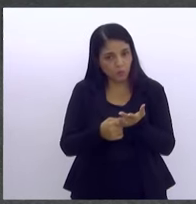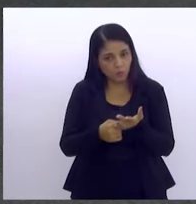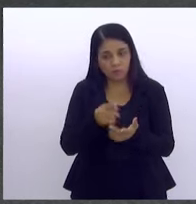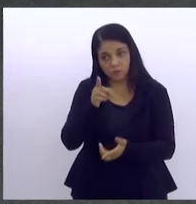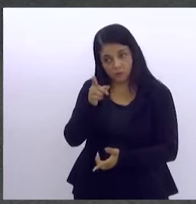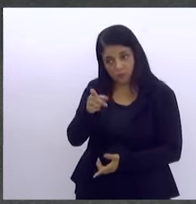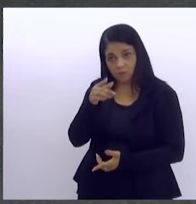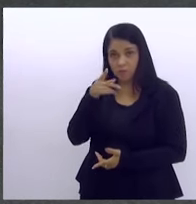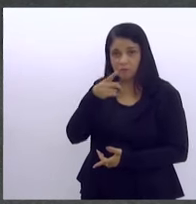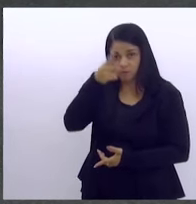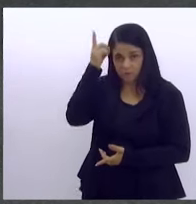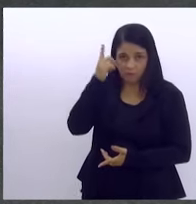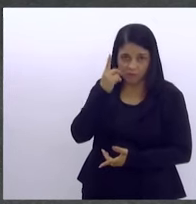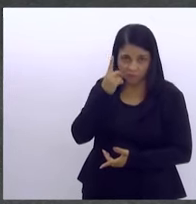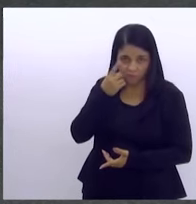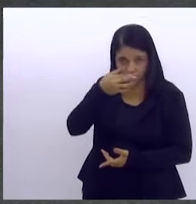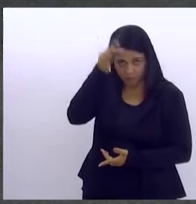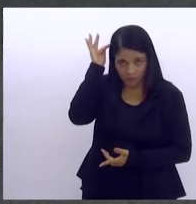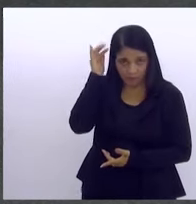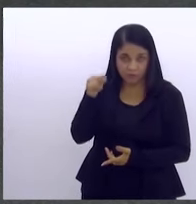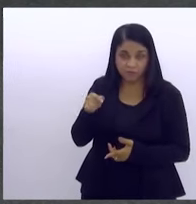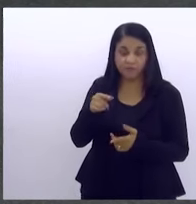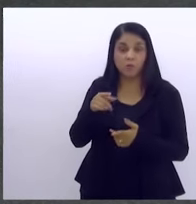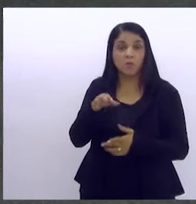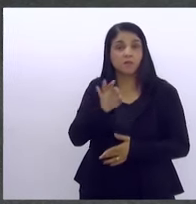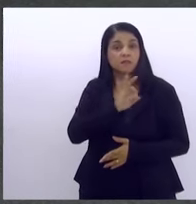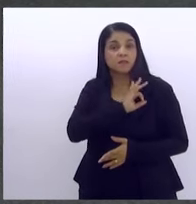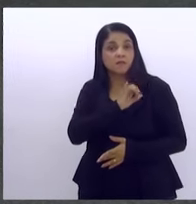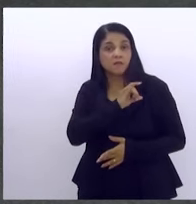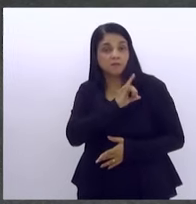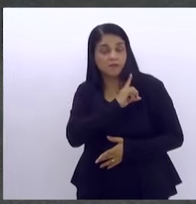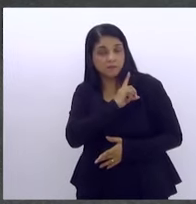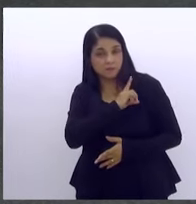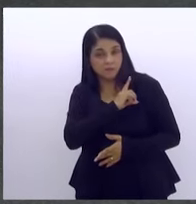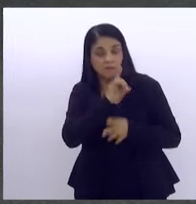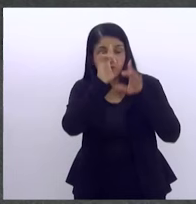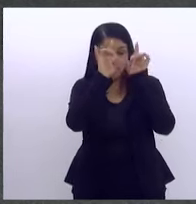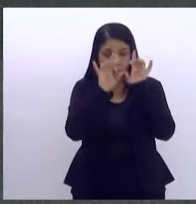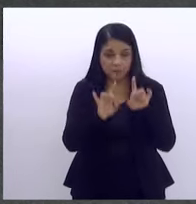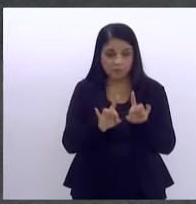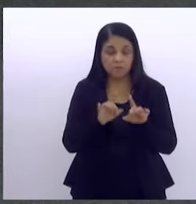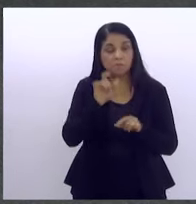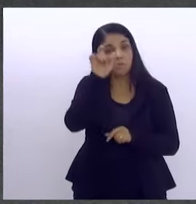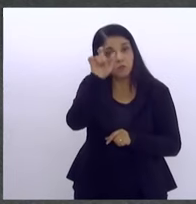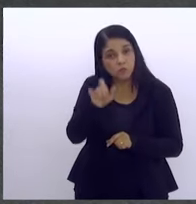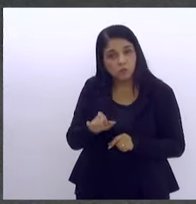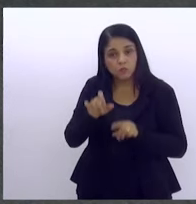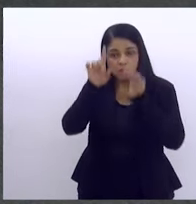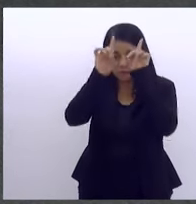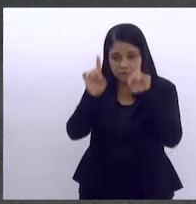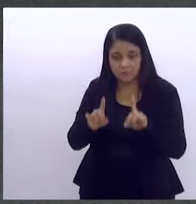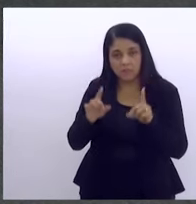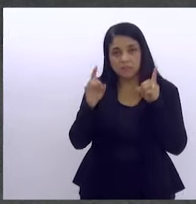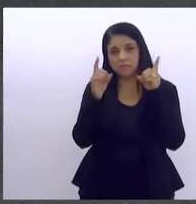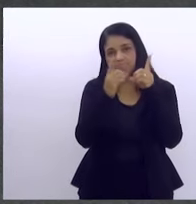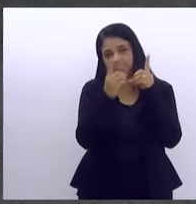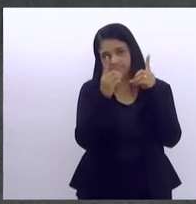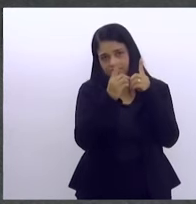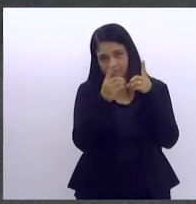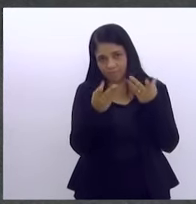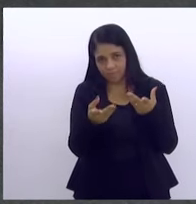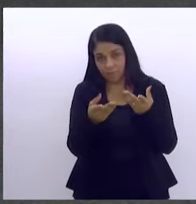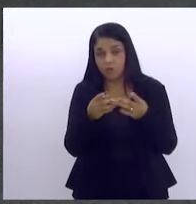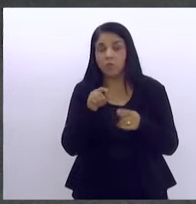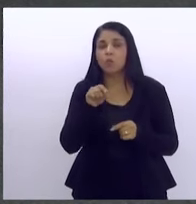a necessidade de a gente avançar numa delegacia especializada para atendimento das pessoas com deficiência. Porque quais são as questões? Eu